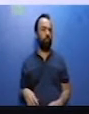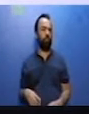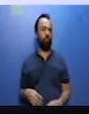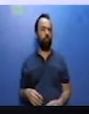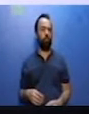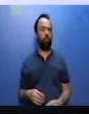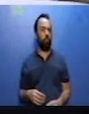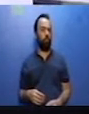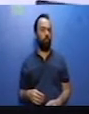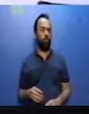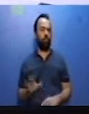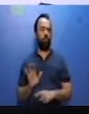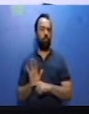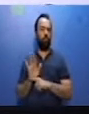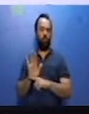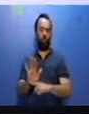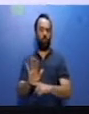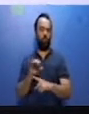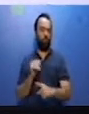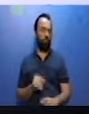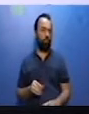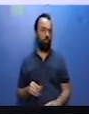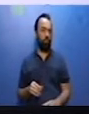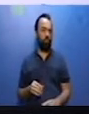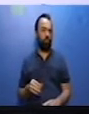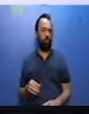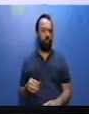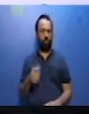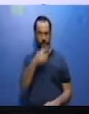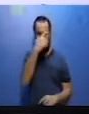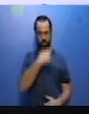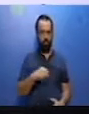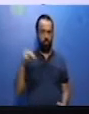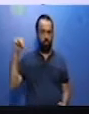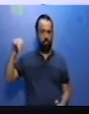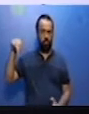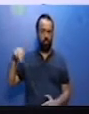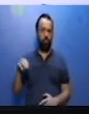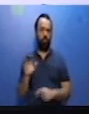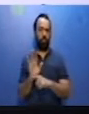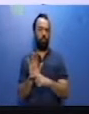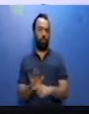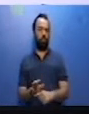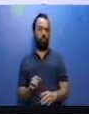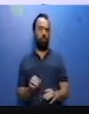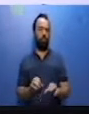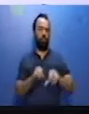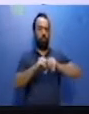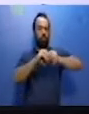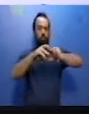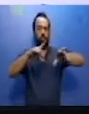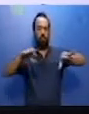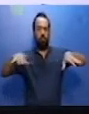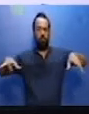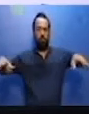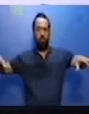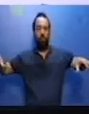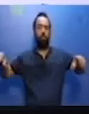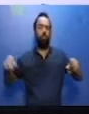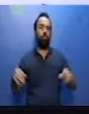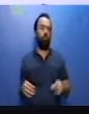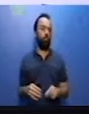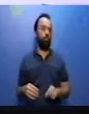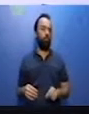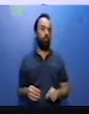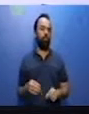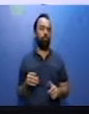e ajudou a o matemático árabe que ajudou a divulgar não só divulgar e também ajudou muito na parte